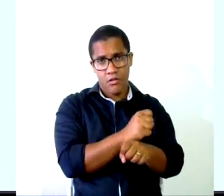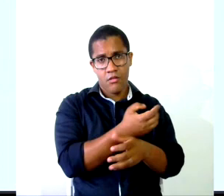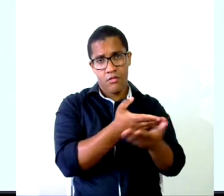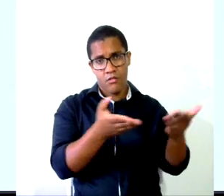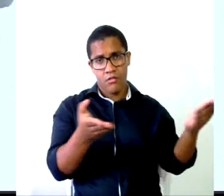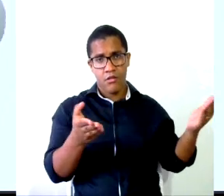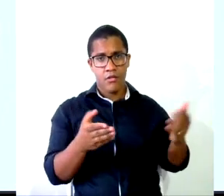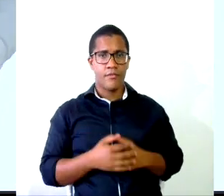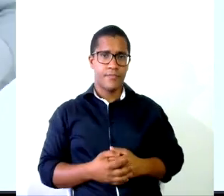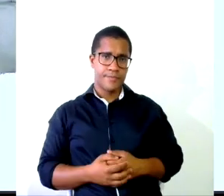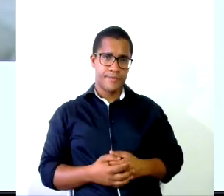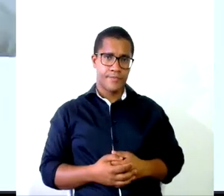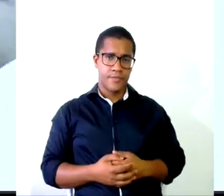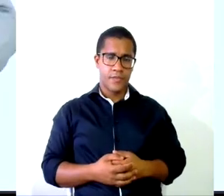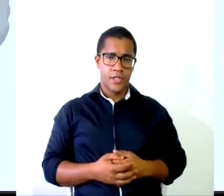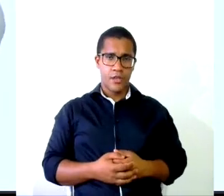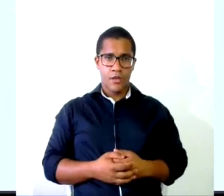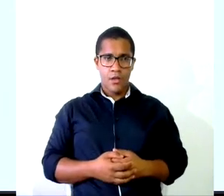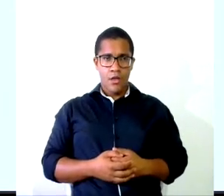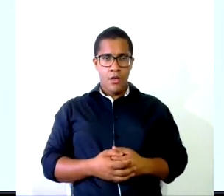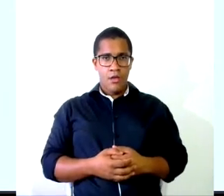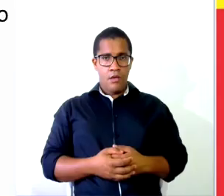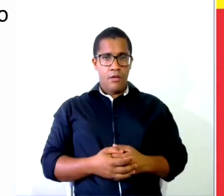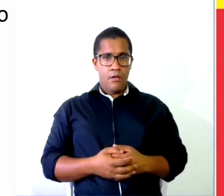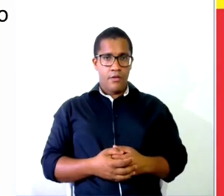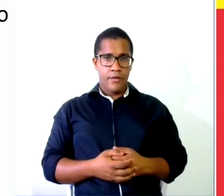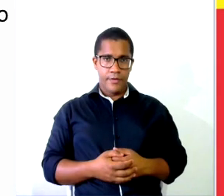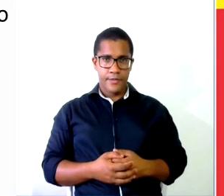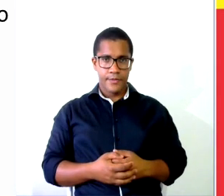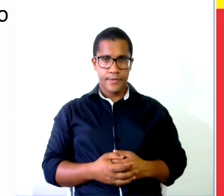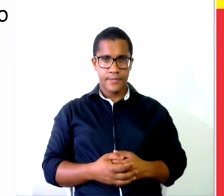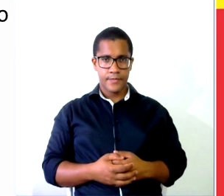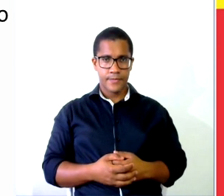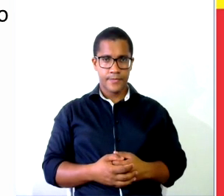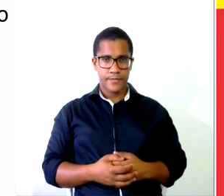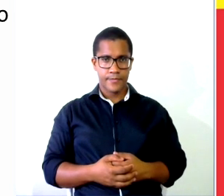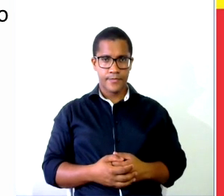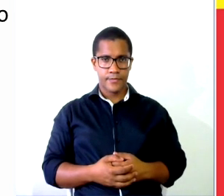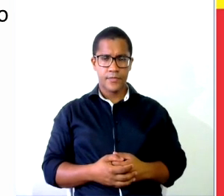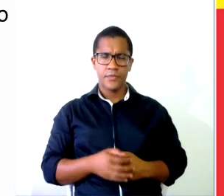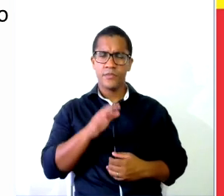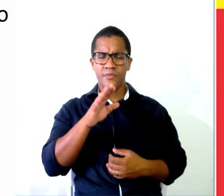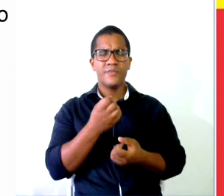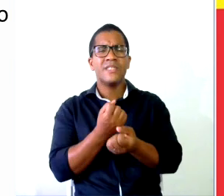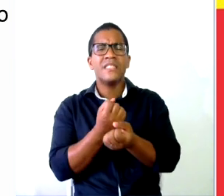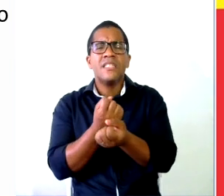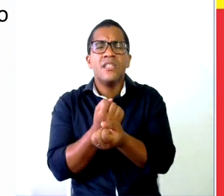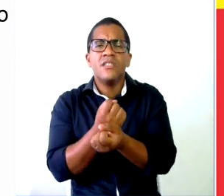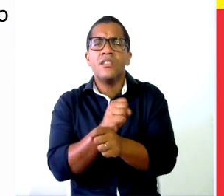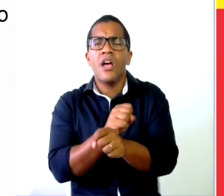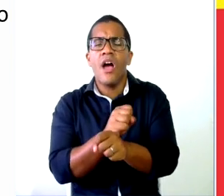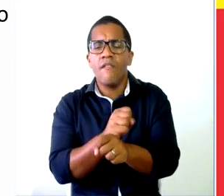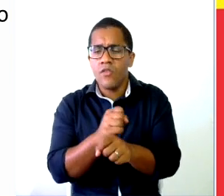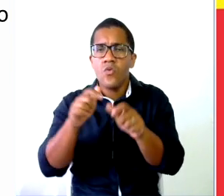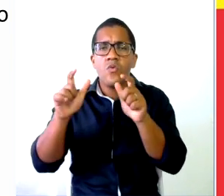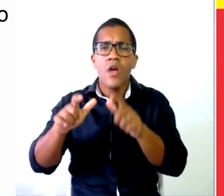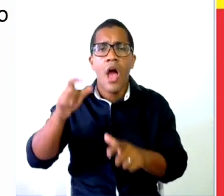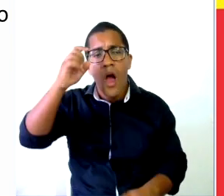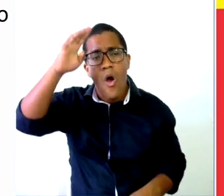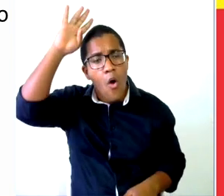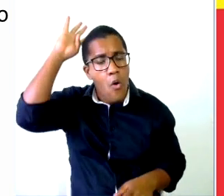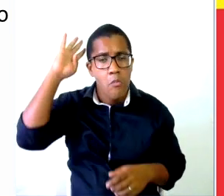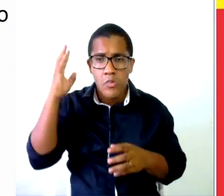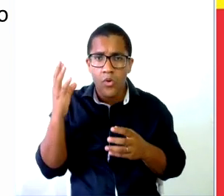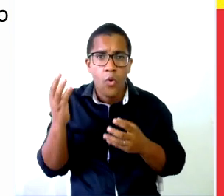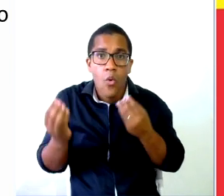dívidas intitulados de escravos, né? E como era a escravidão em Roma? Eita,